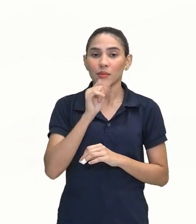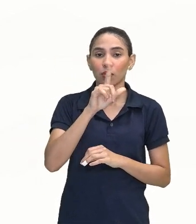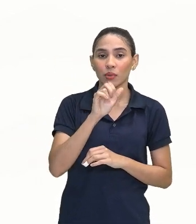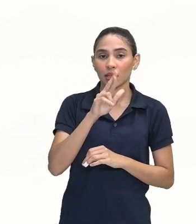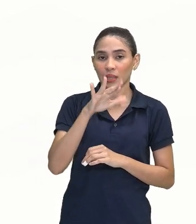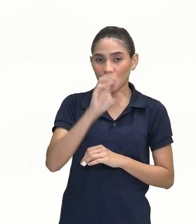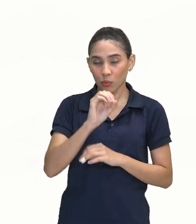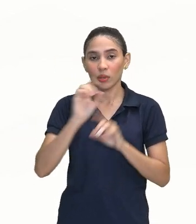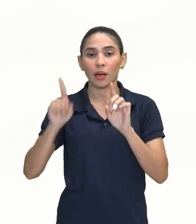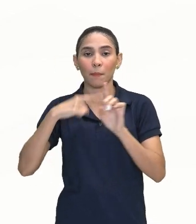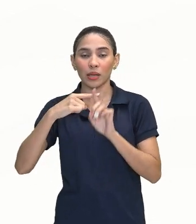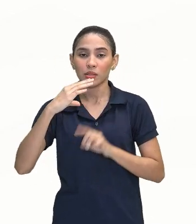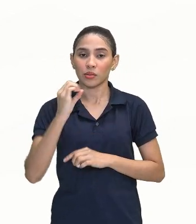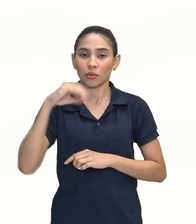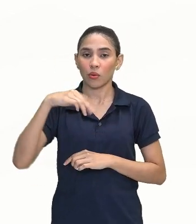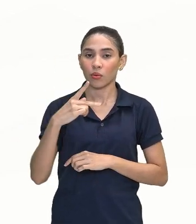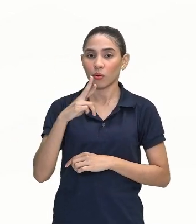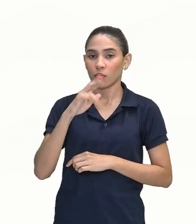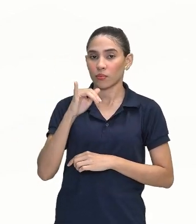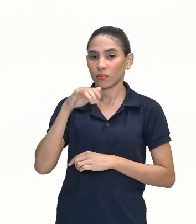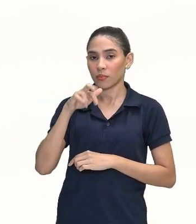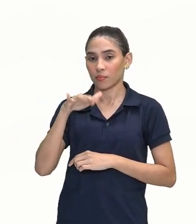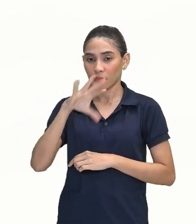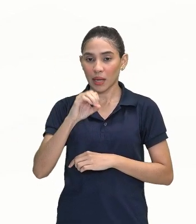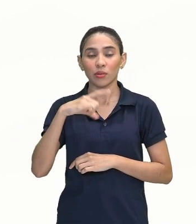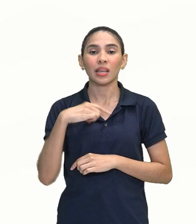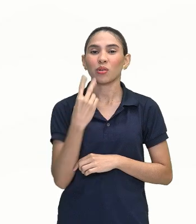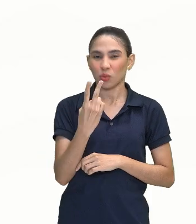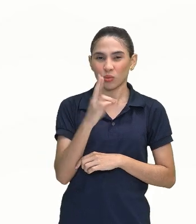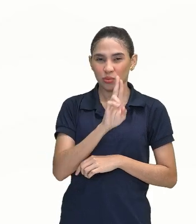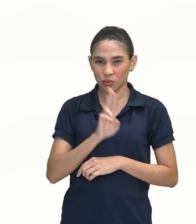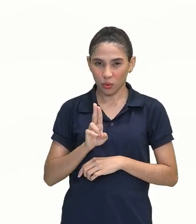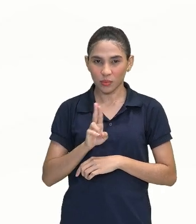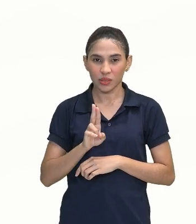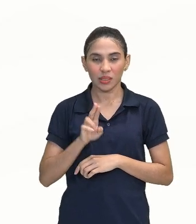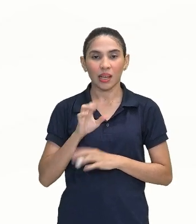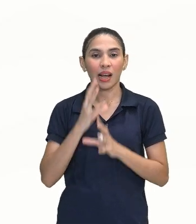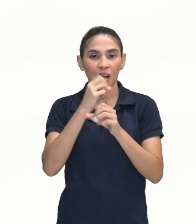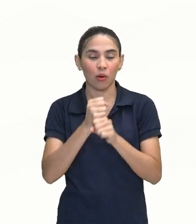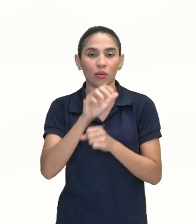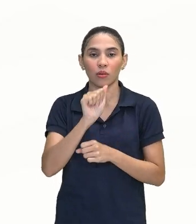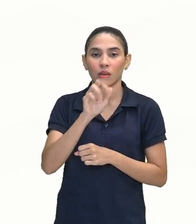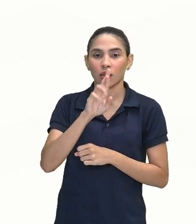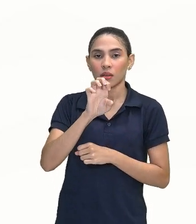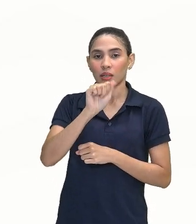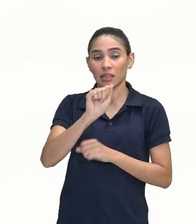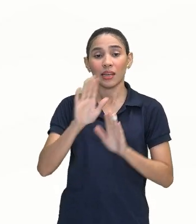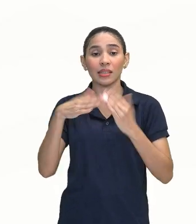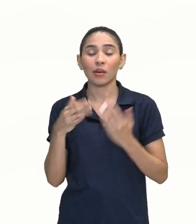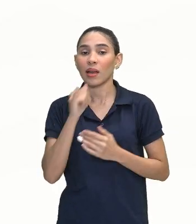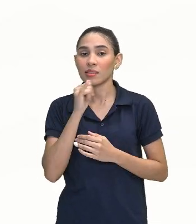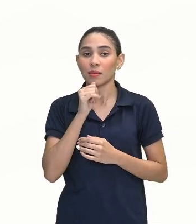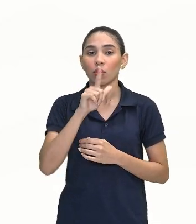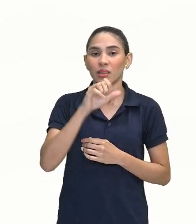bom? A gente tem essas duas maneiras de chamar o cálculo da área de um retângulo. Então, chamando aqui de lados